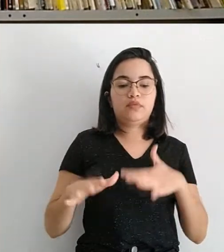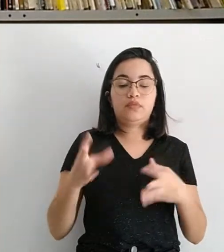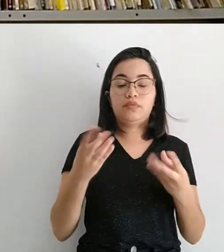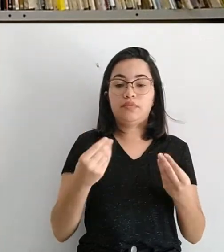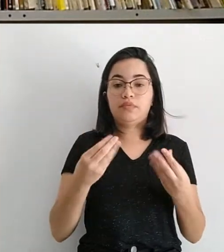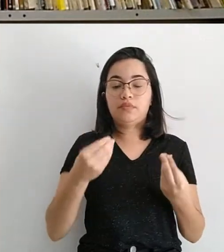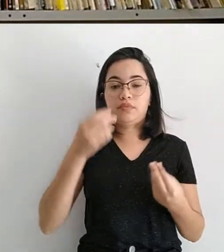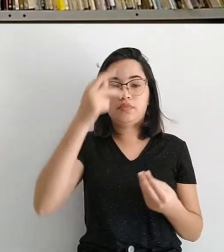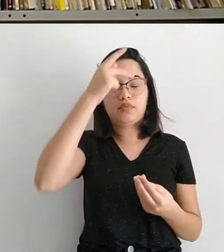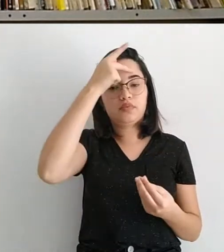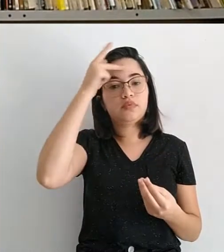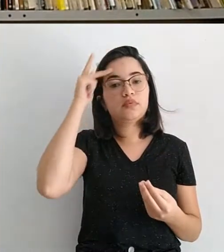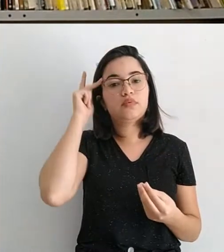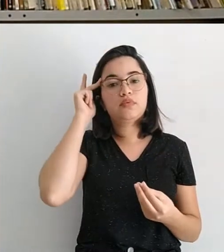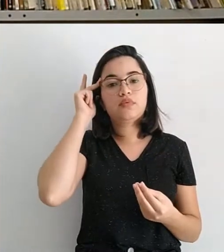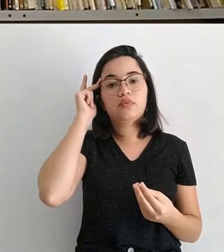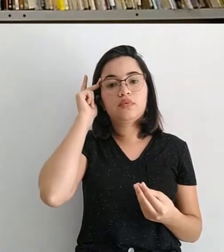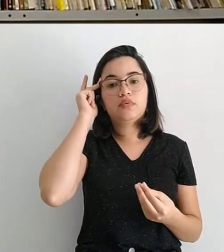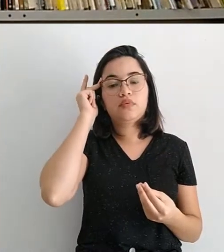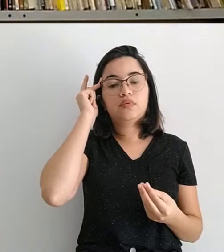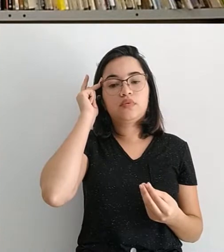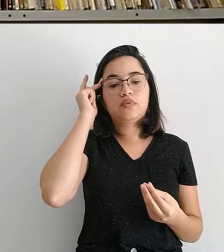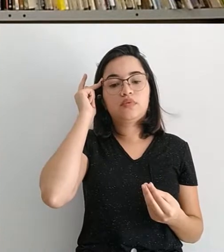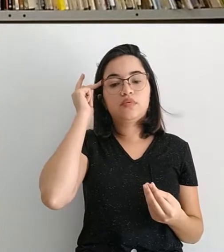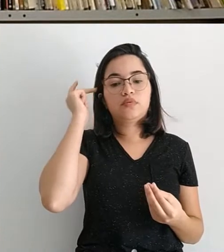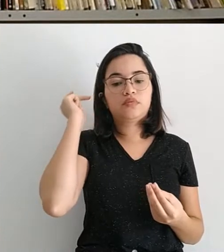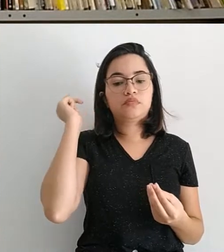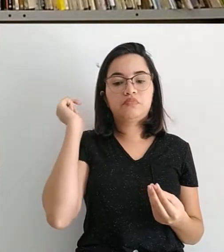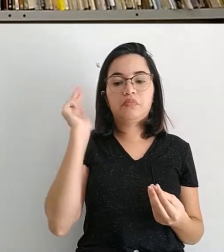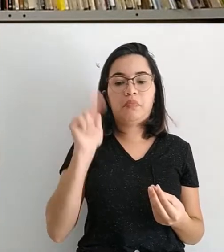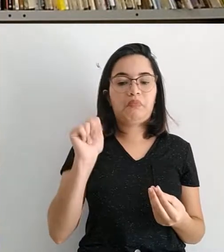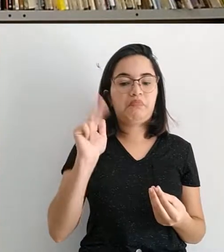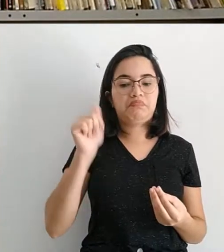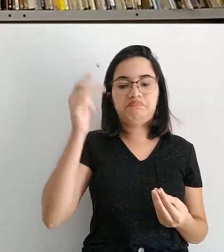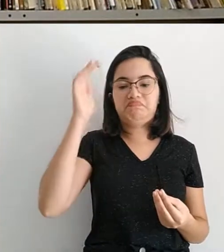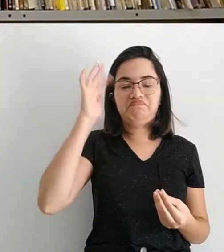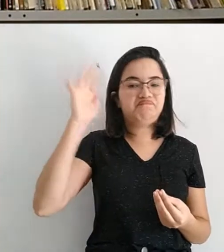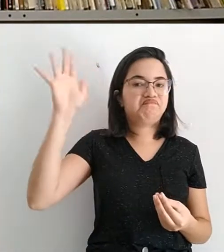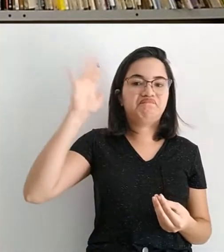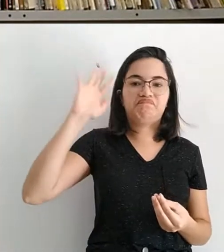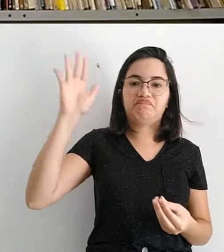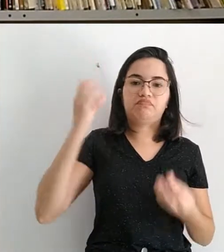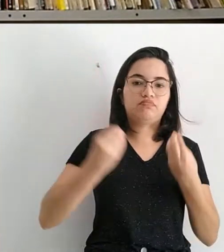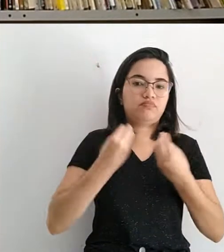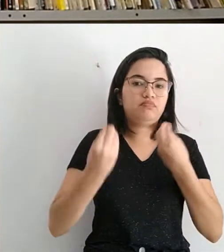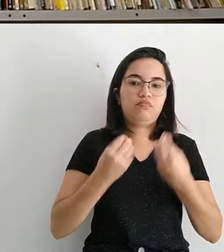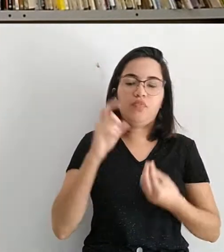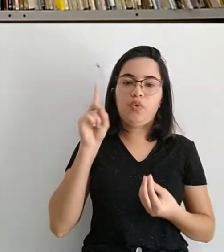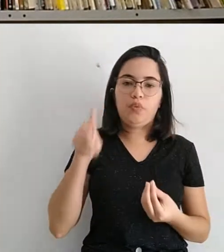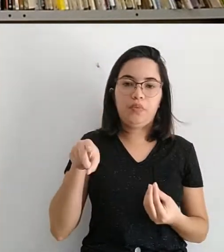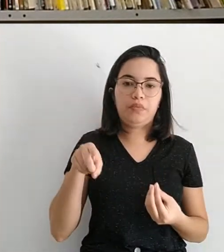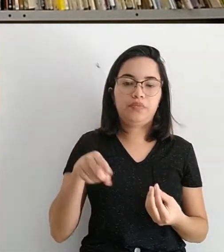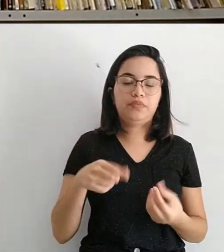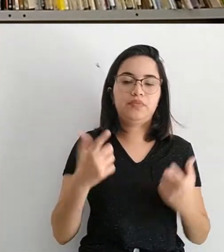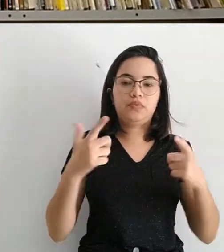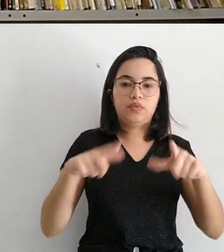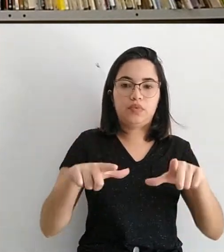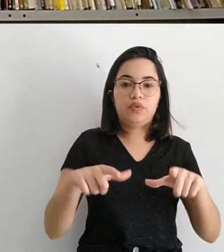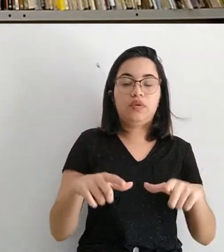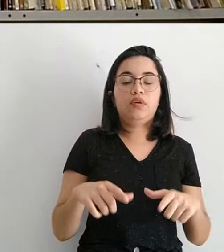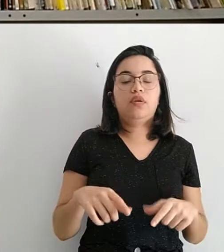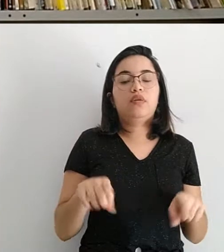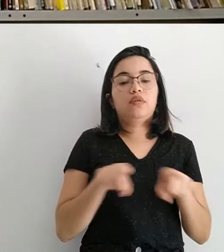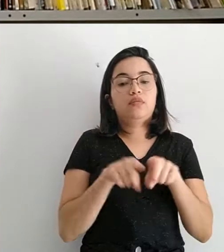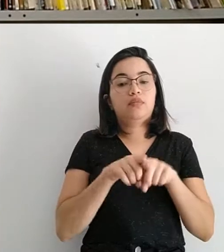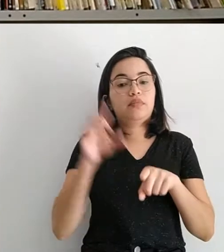muitas pessoas não jamais imaginariam como é esse lugar. E